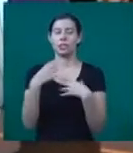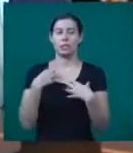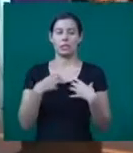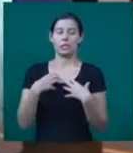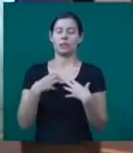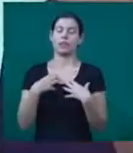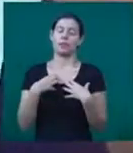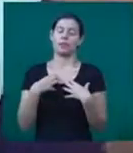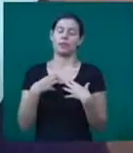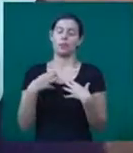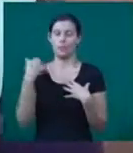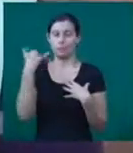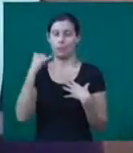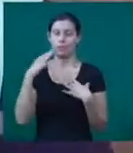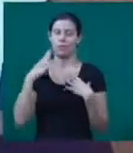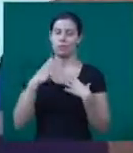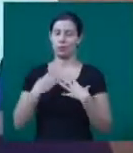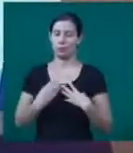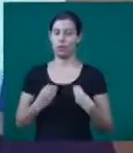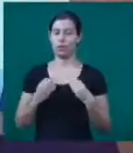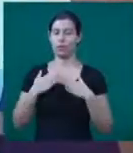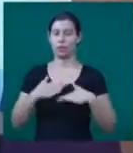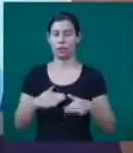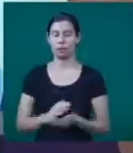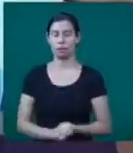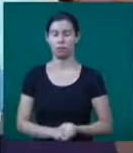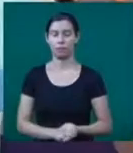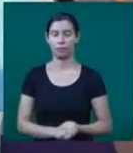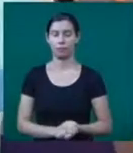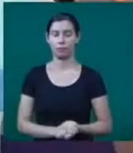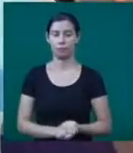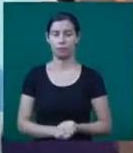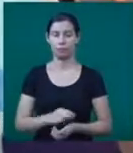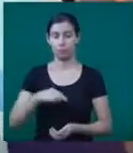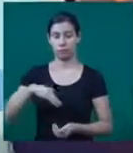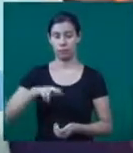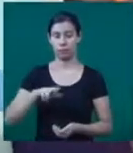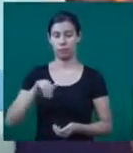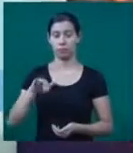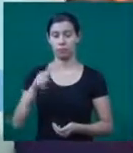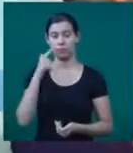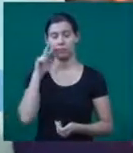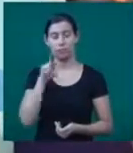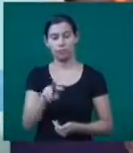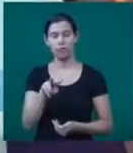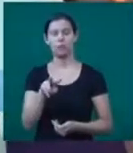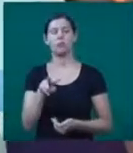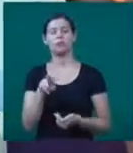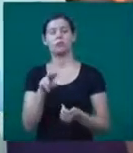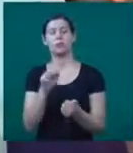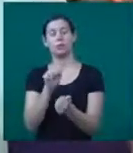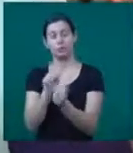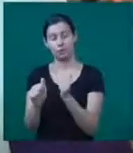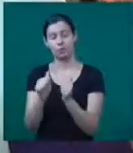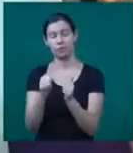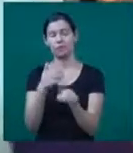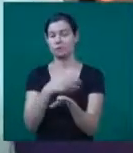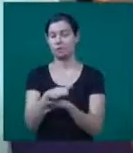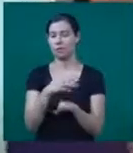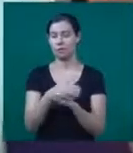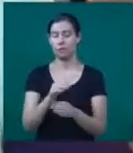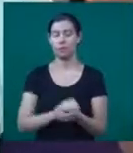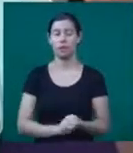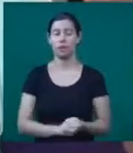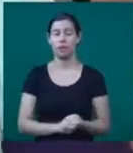os treinos. O que move o atleta é a competição. Então, a partir do momento que a gente busca essas competições, eles começam a